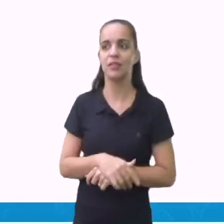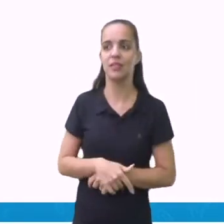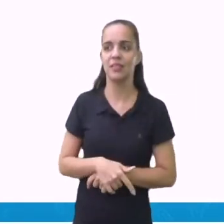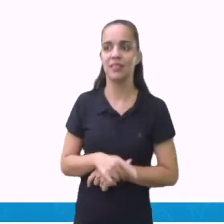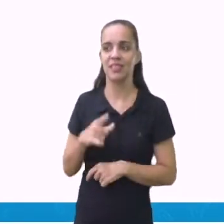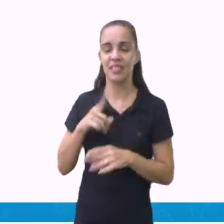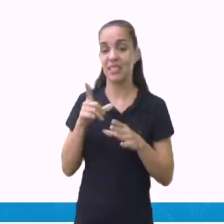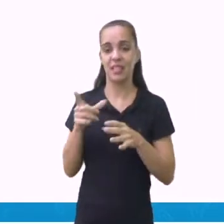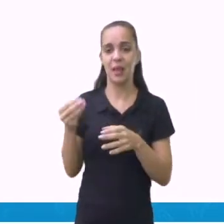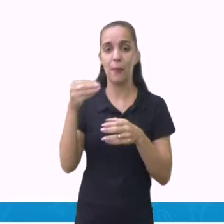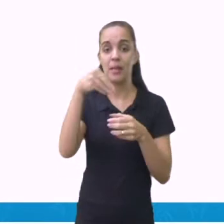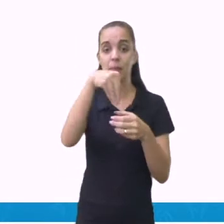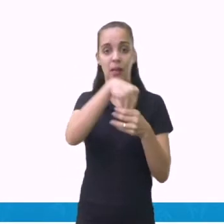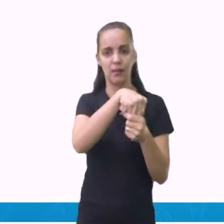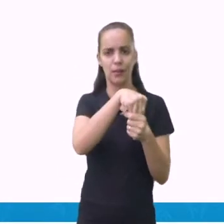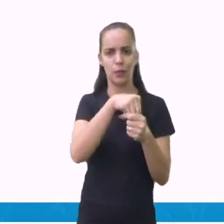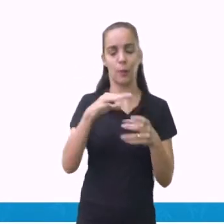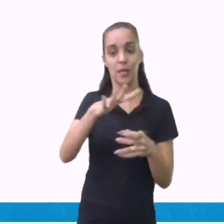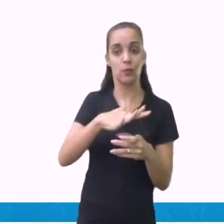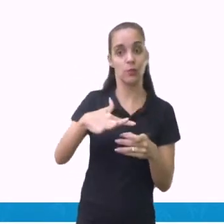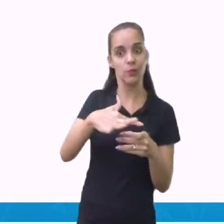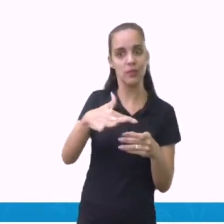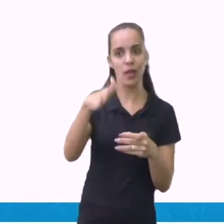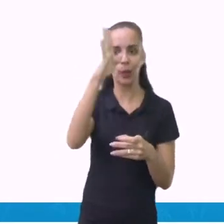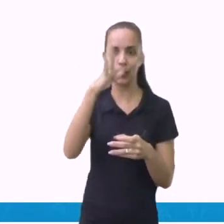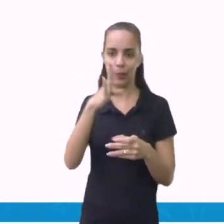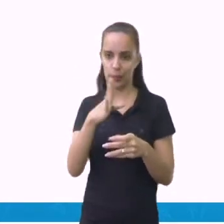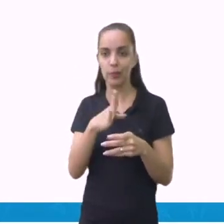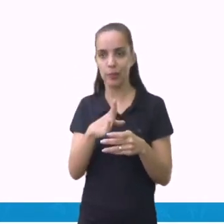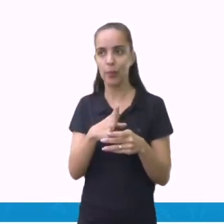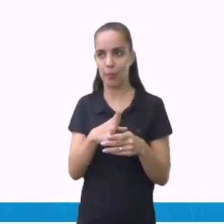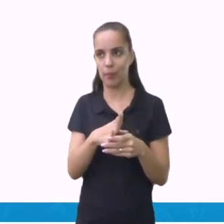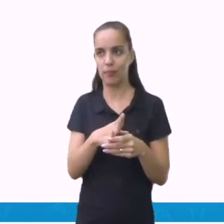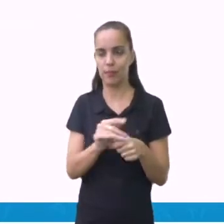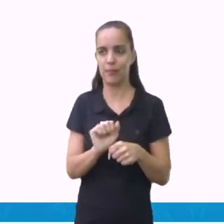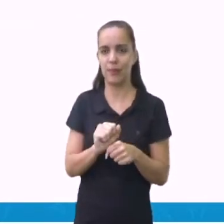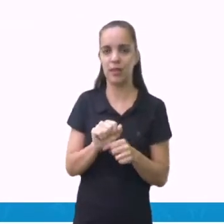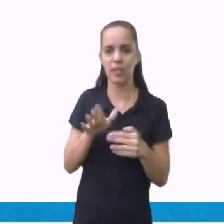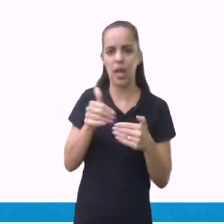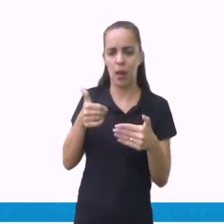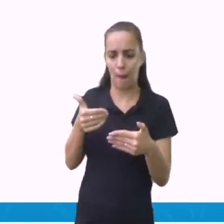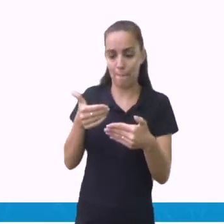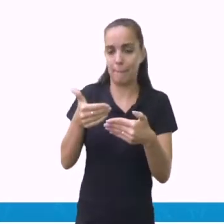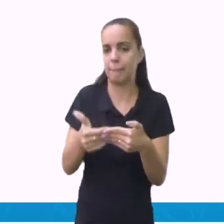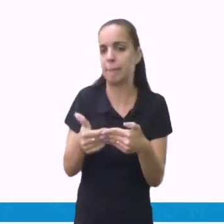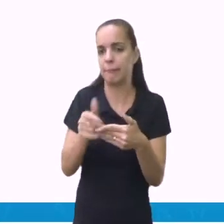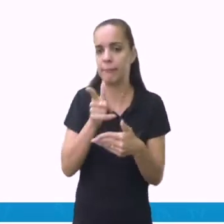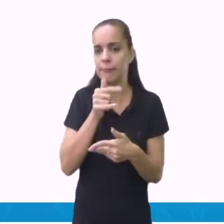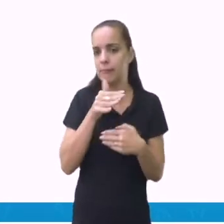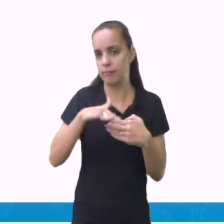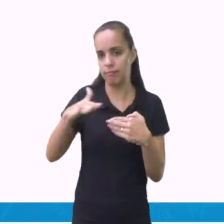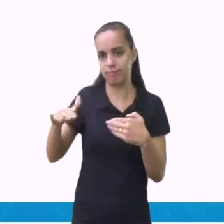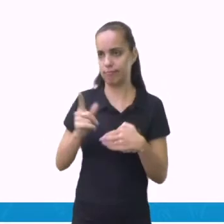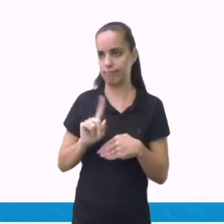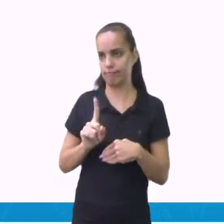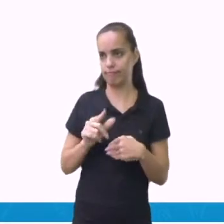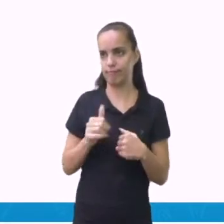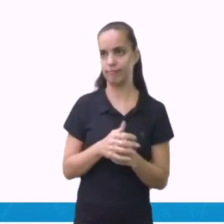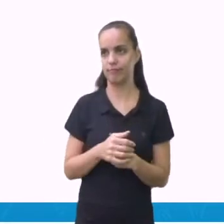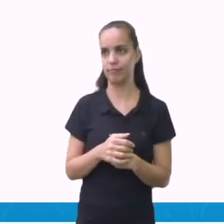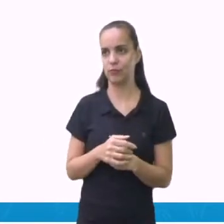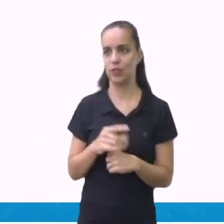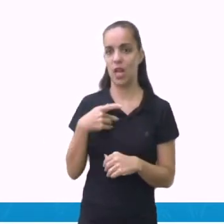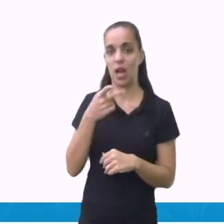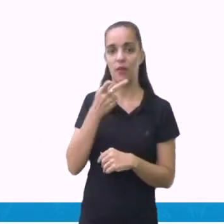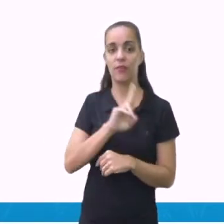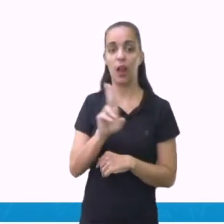mais para dentro do Brasil? Ela saiu do litoral e veio para uma outra região, a gente chama de